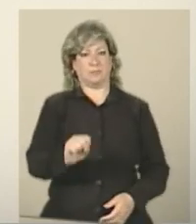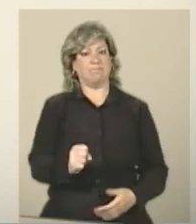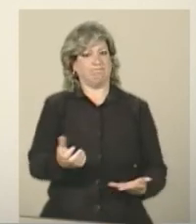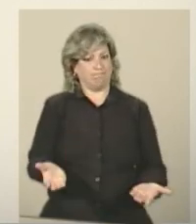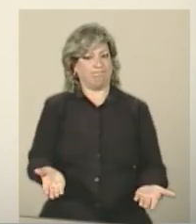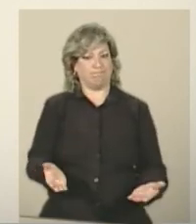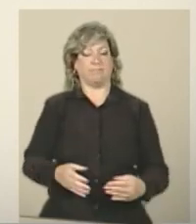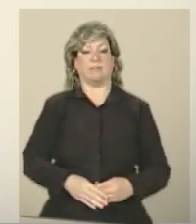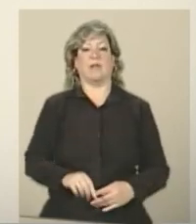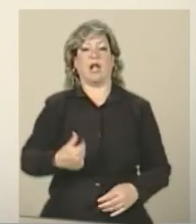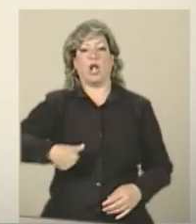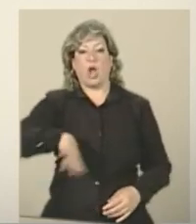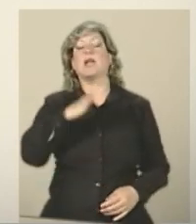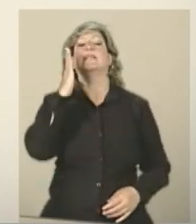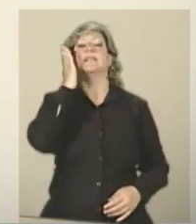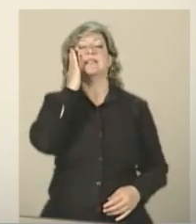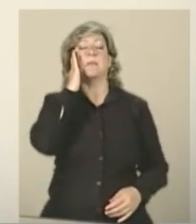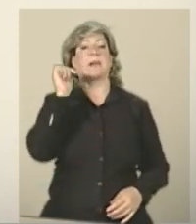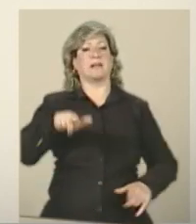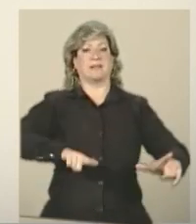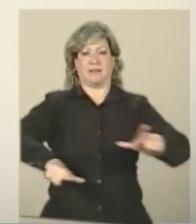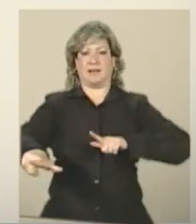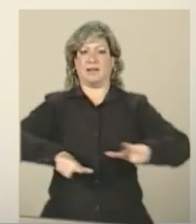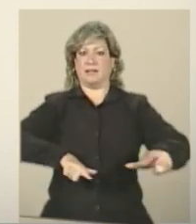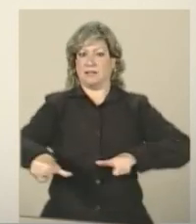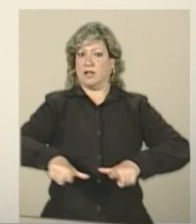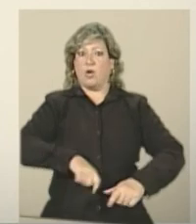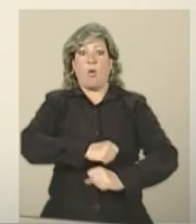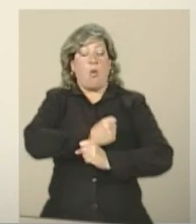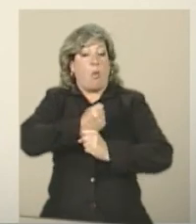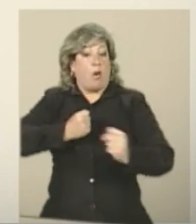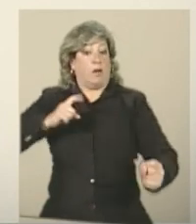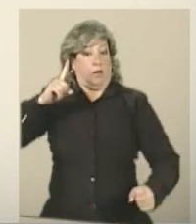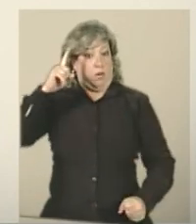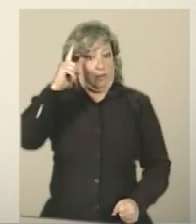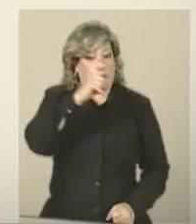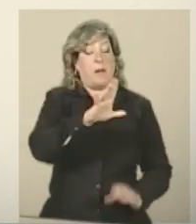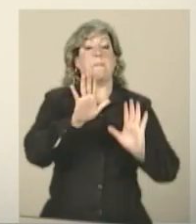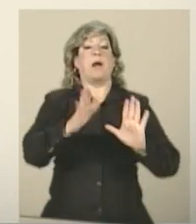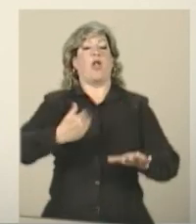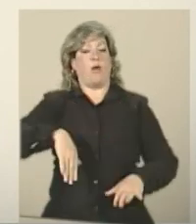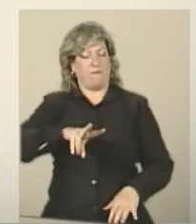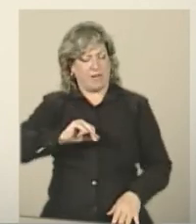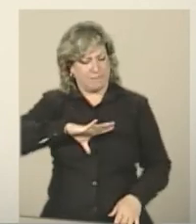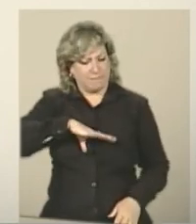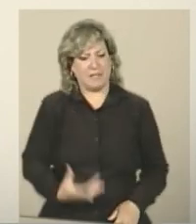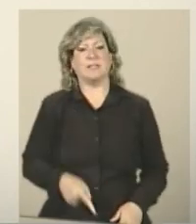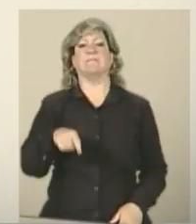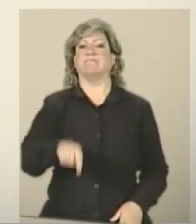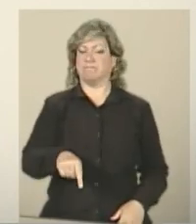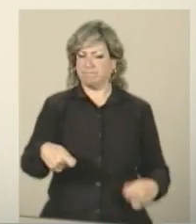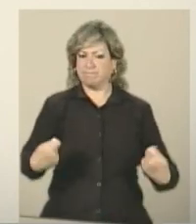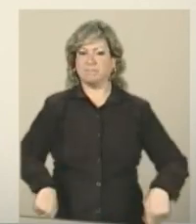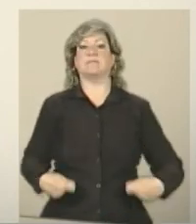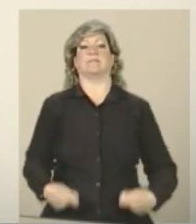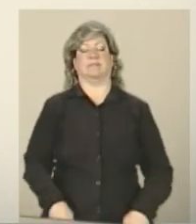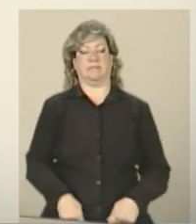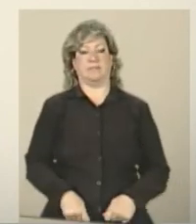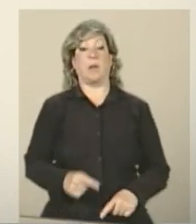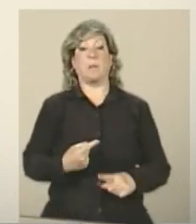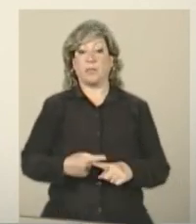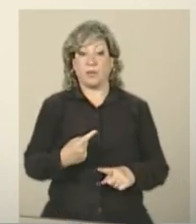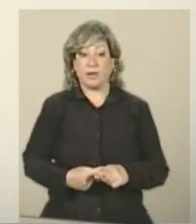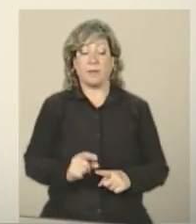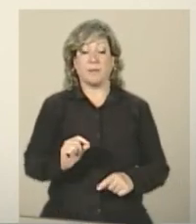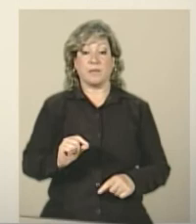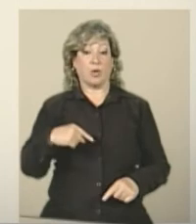SUS veja só sabemos que é uma tarefa enorme Mas nós vamos enfrentar esse desafio Luciano